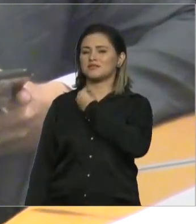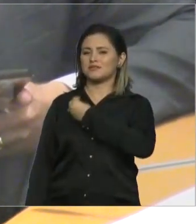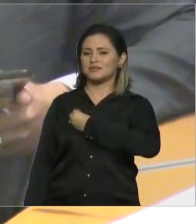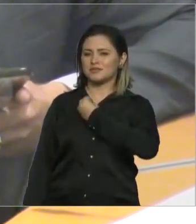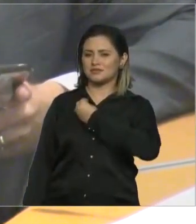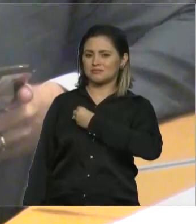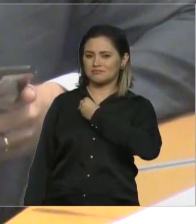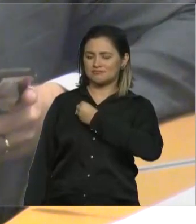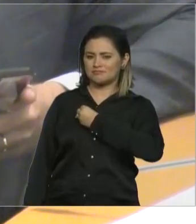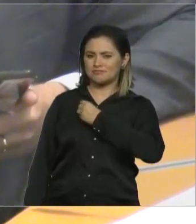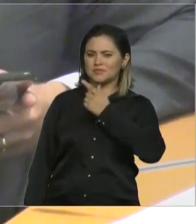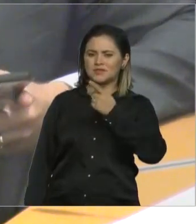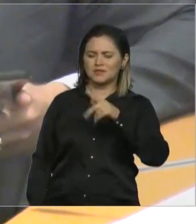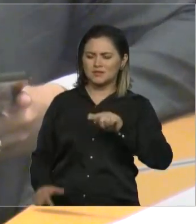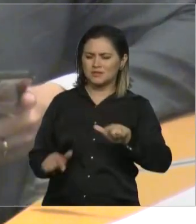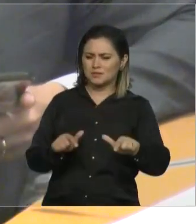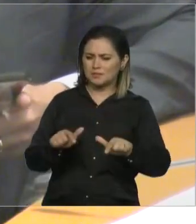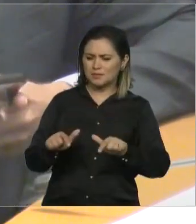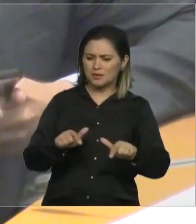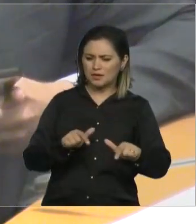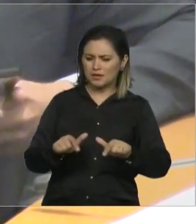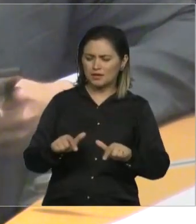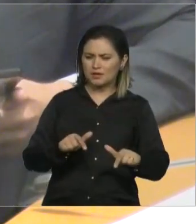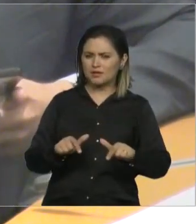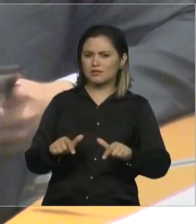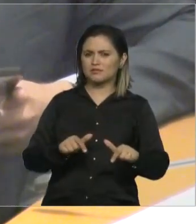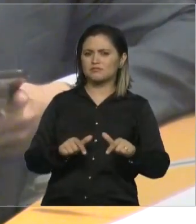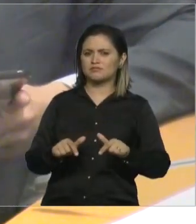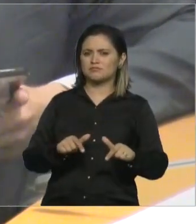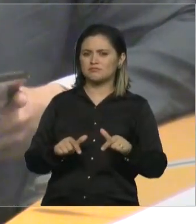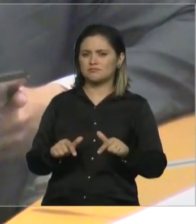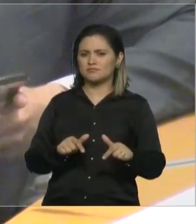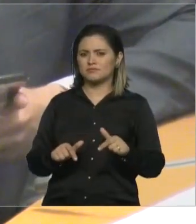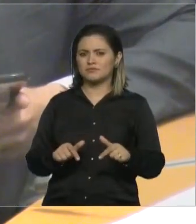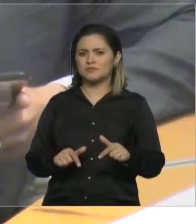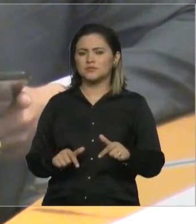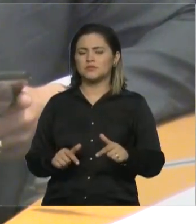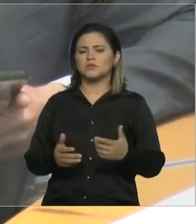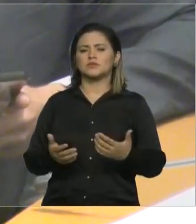a dedicação, com o espírito público, com o dom de servir.